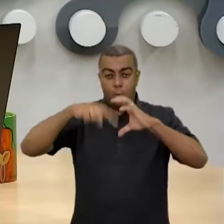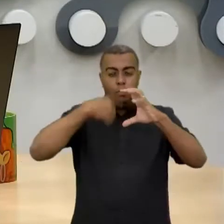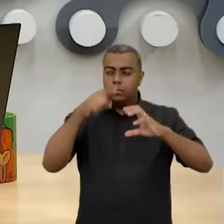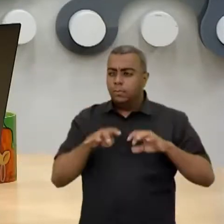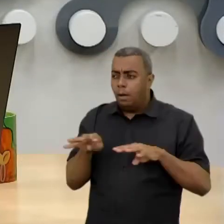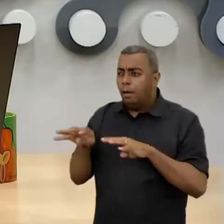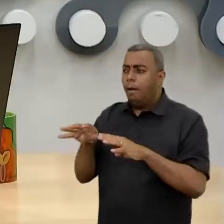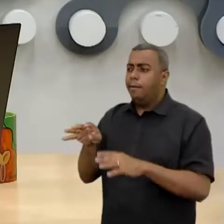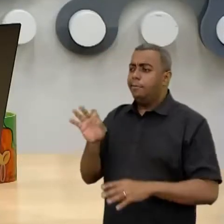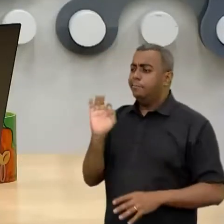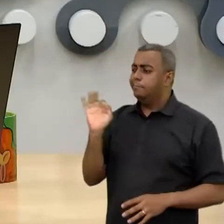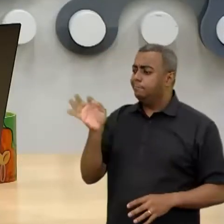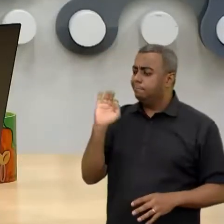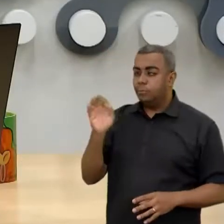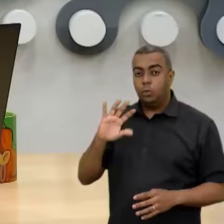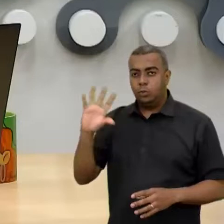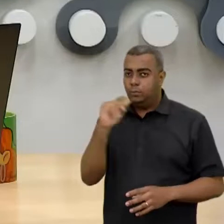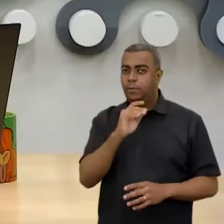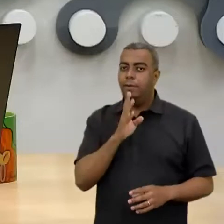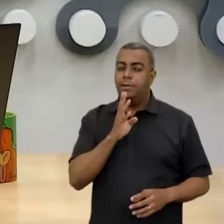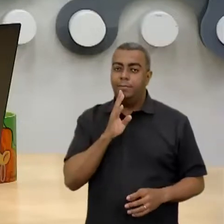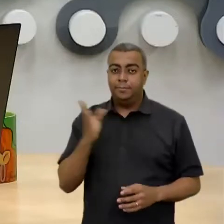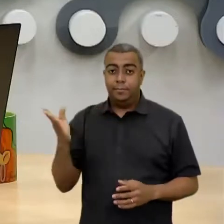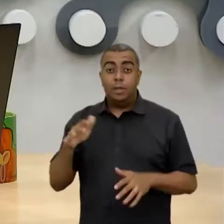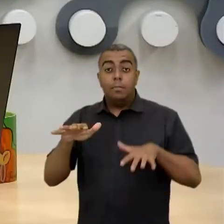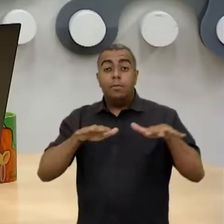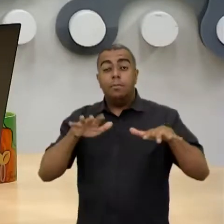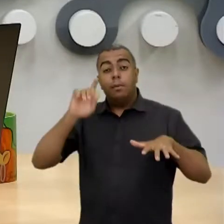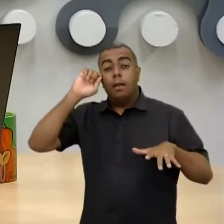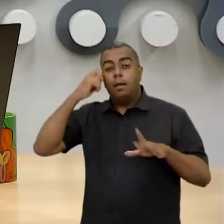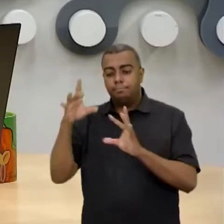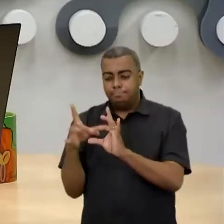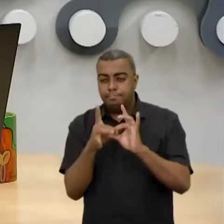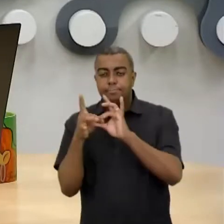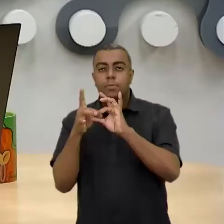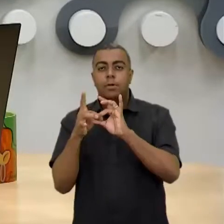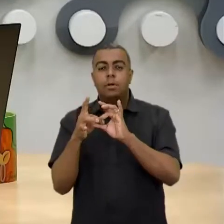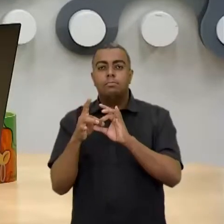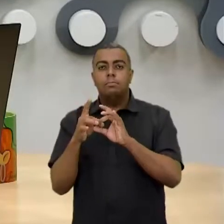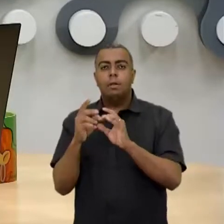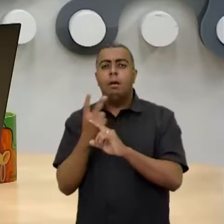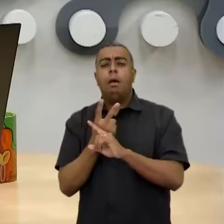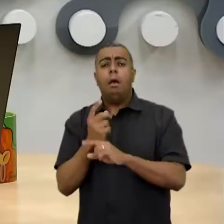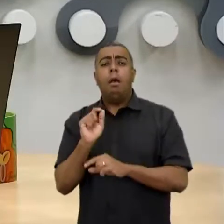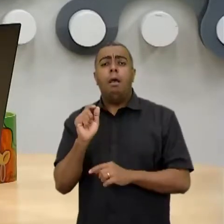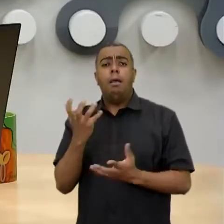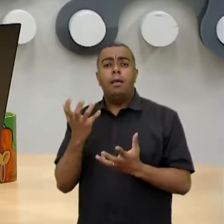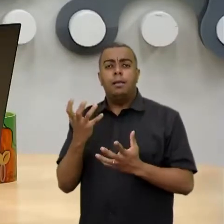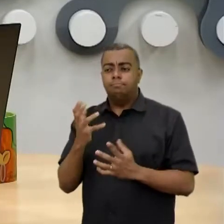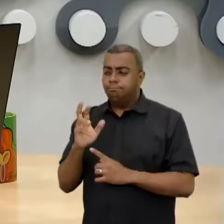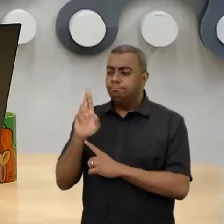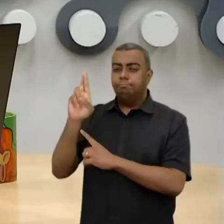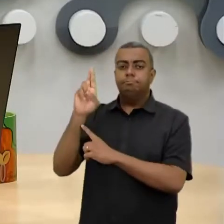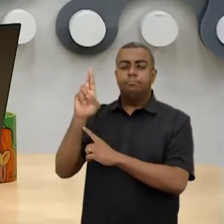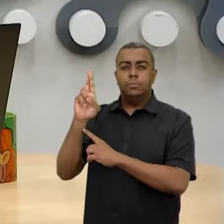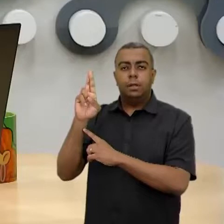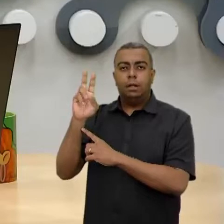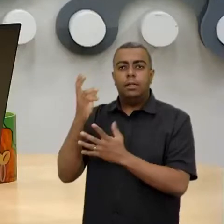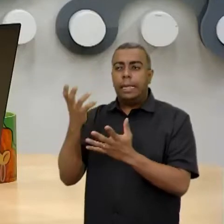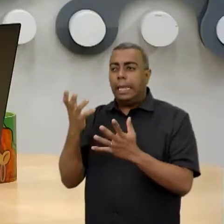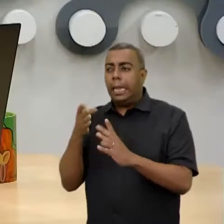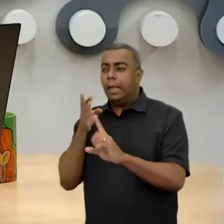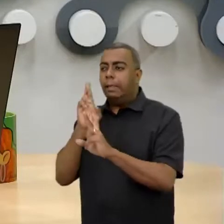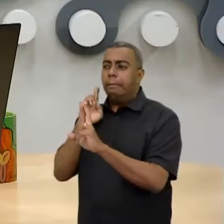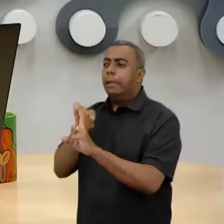internacionalmente, foi muito falado. E o movimento negro unificado procurava ali um líder, né? Quem que é o nosso líder? Quem que é a